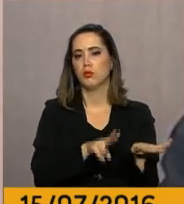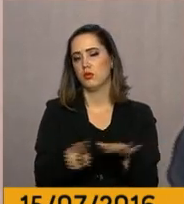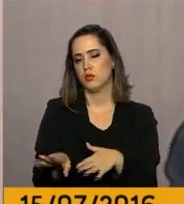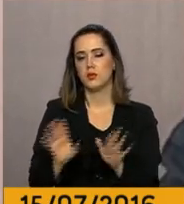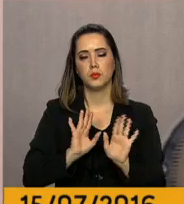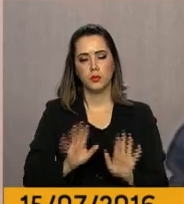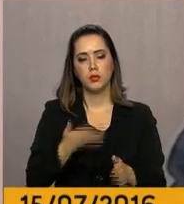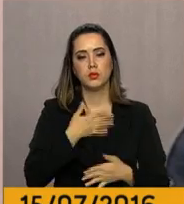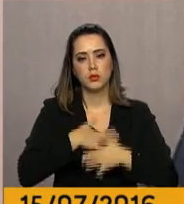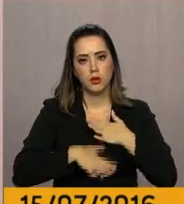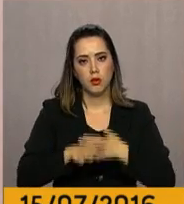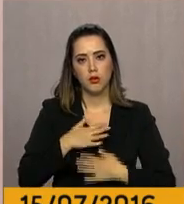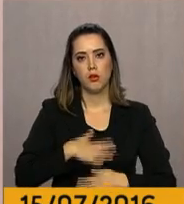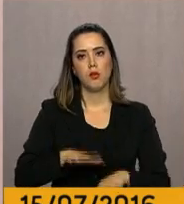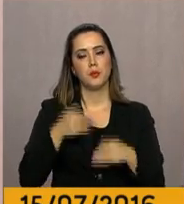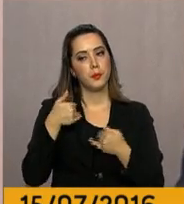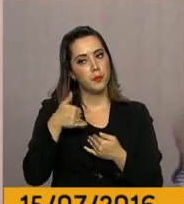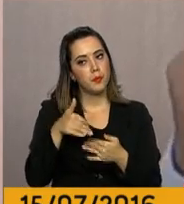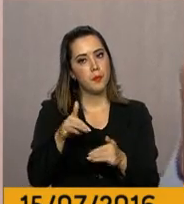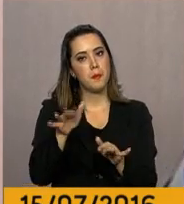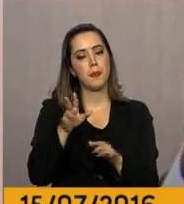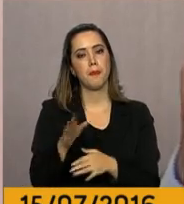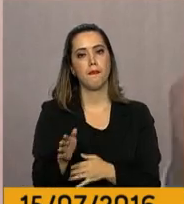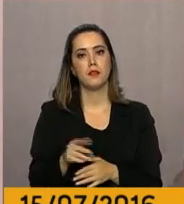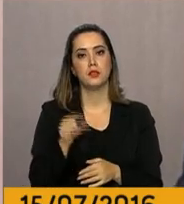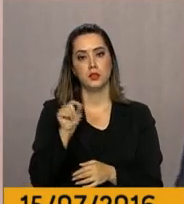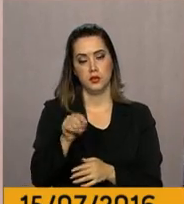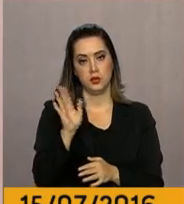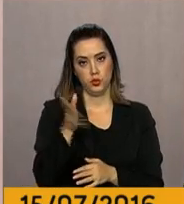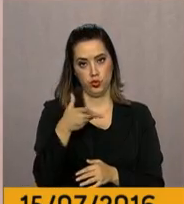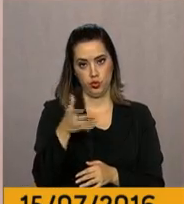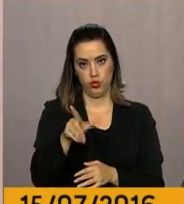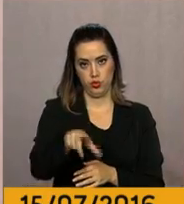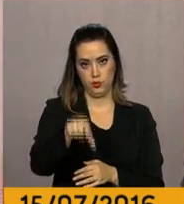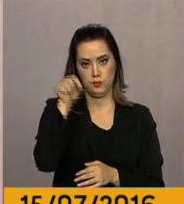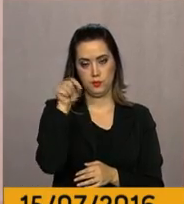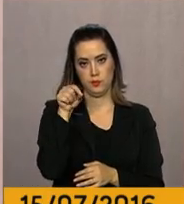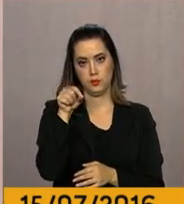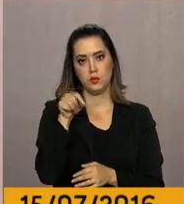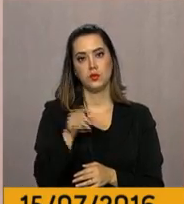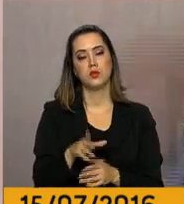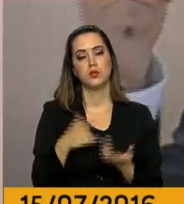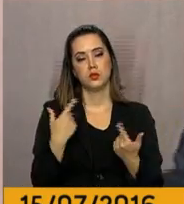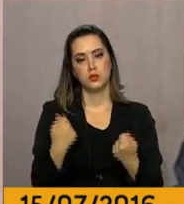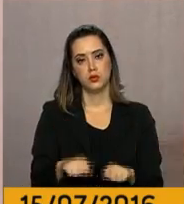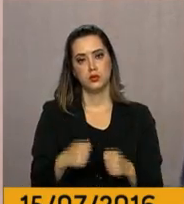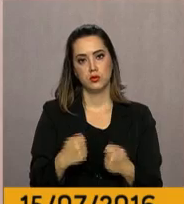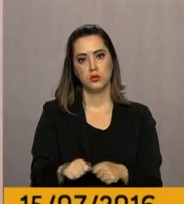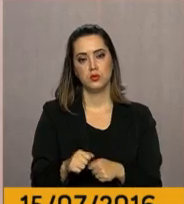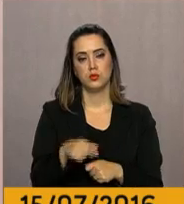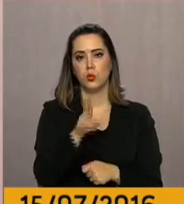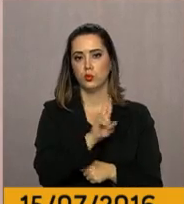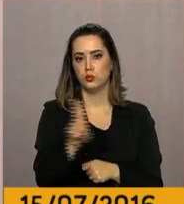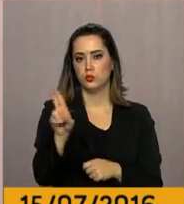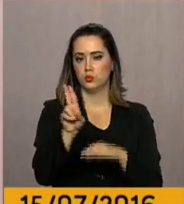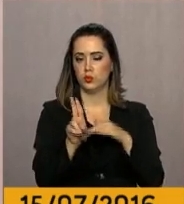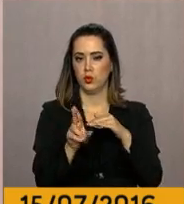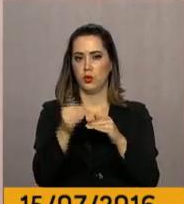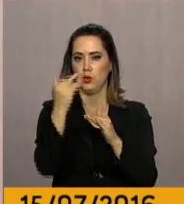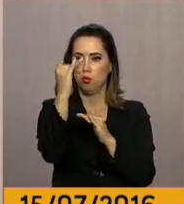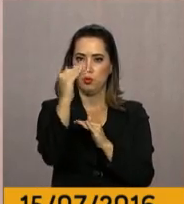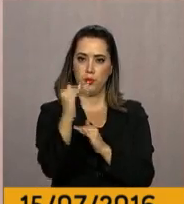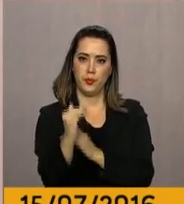21. Então tenham tranquilidade, aqueles que foram selecionados e que estarão os seus nomes